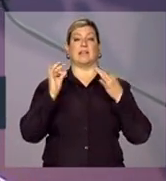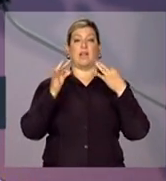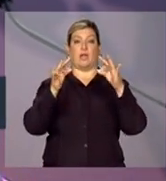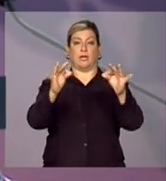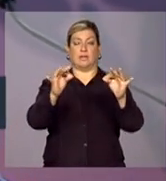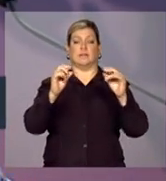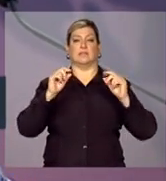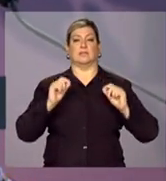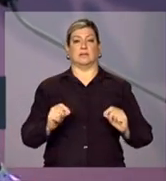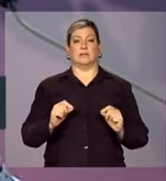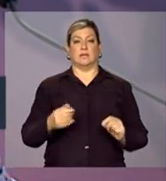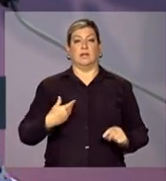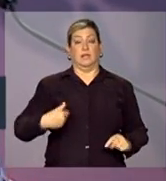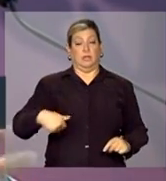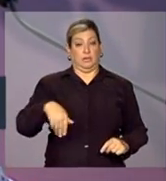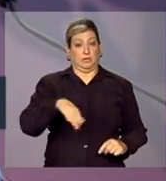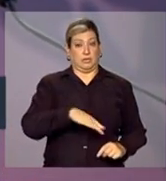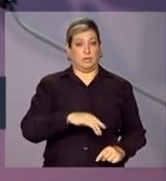ao qual nós